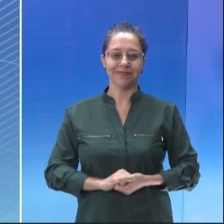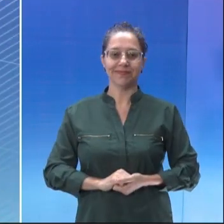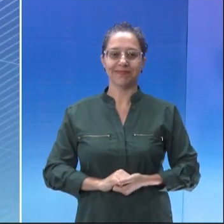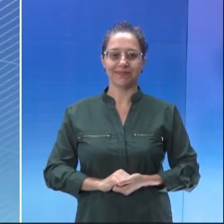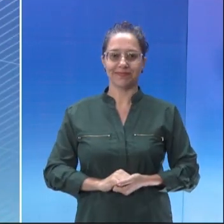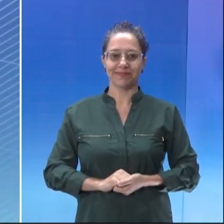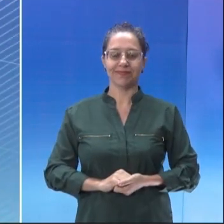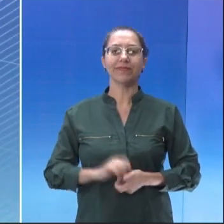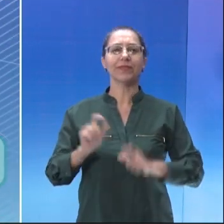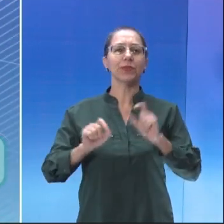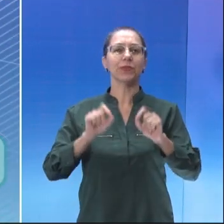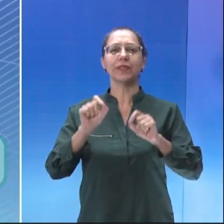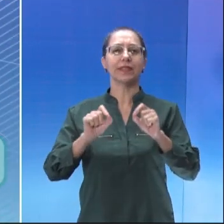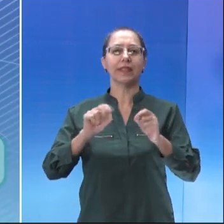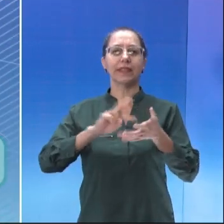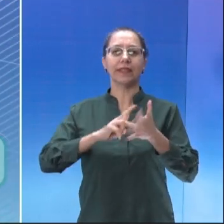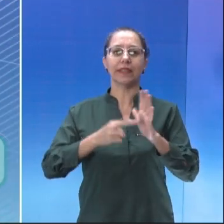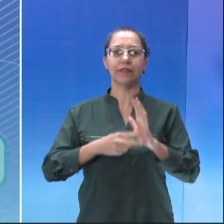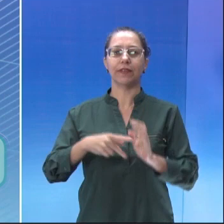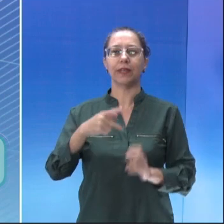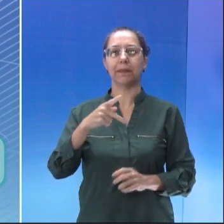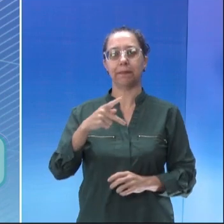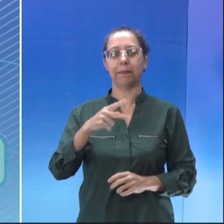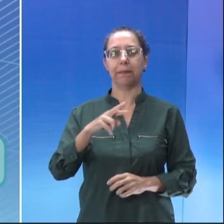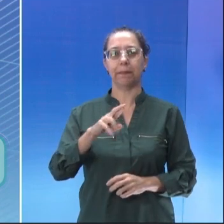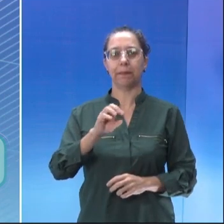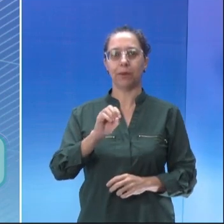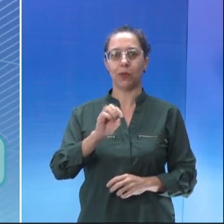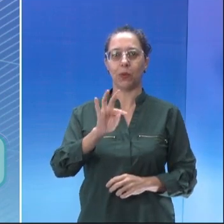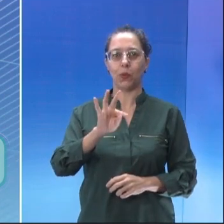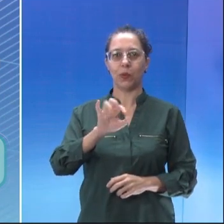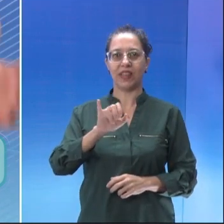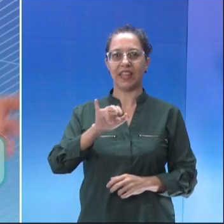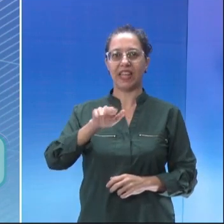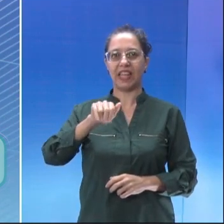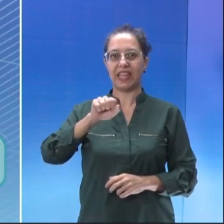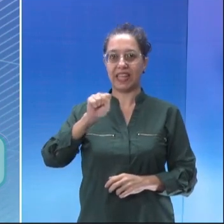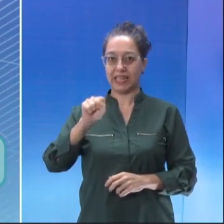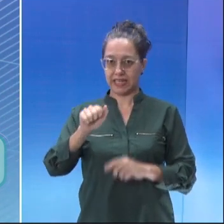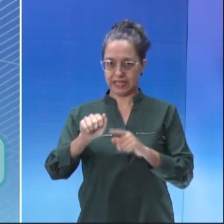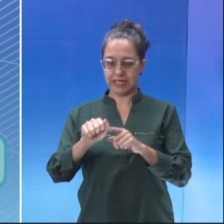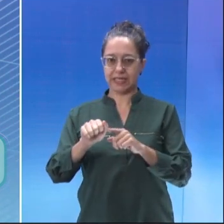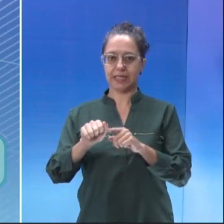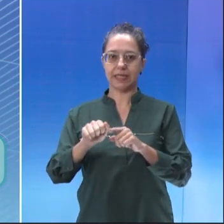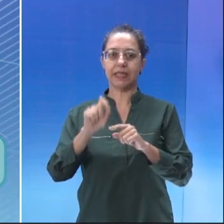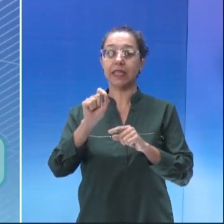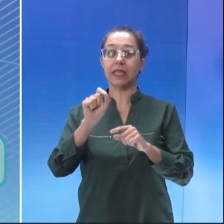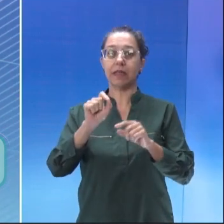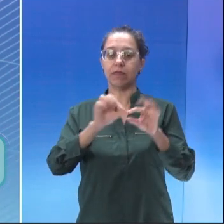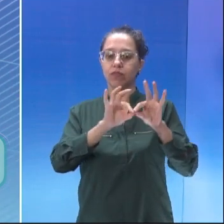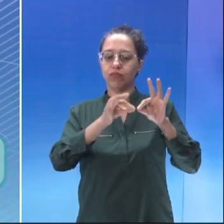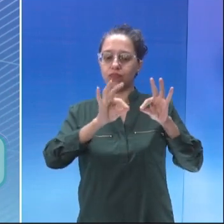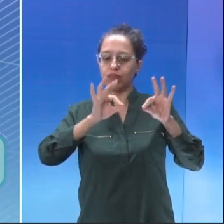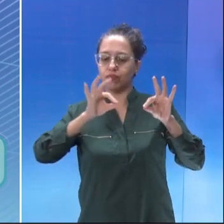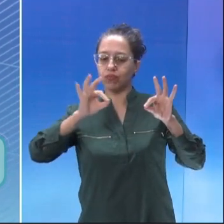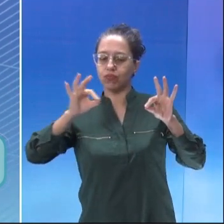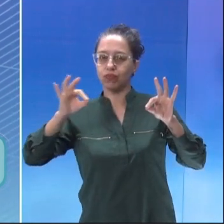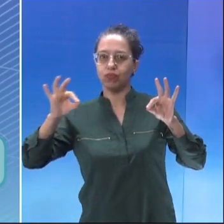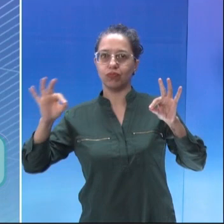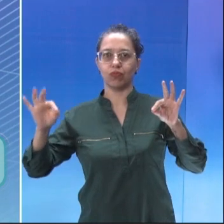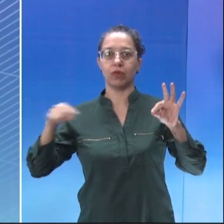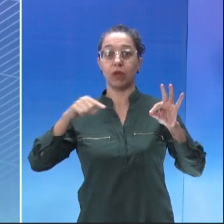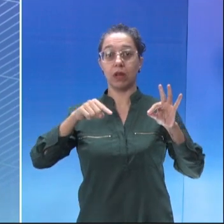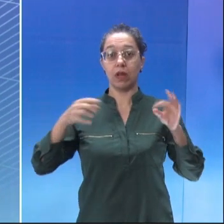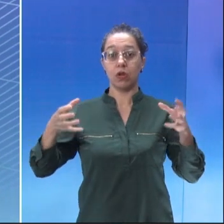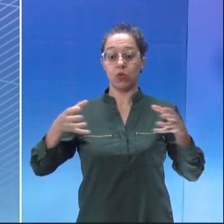As proteínas são substâncias longas, uma cadeia longa chamada de biopolímero, formado por um